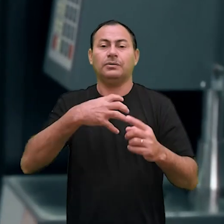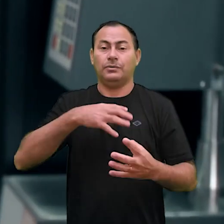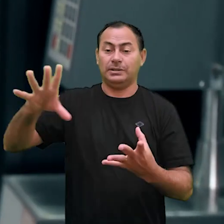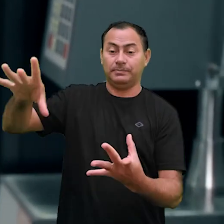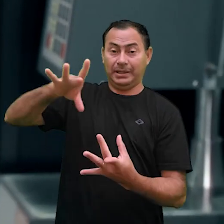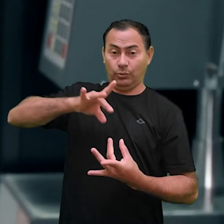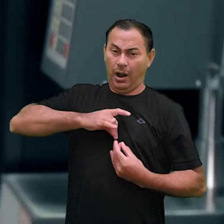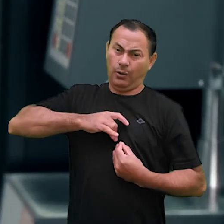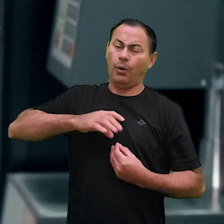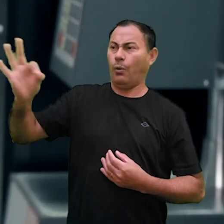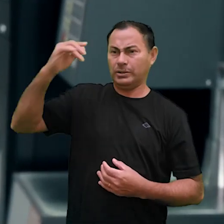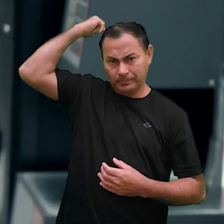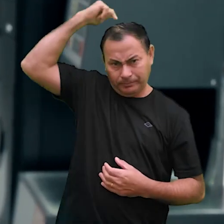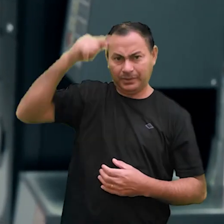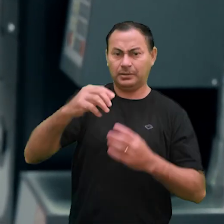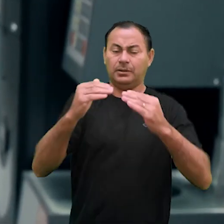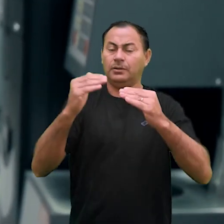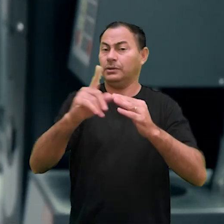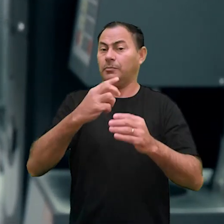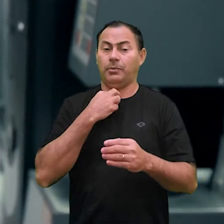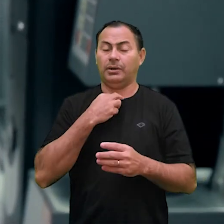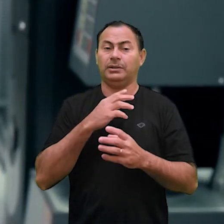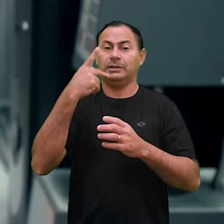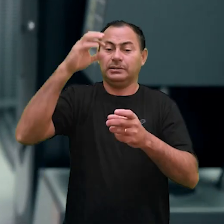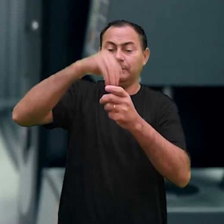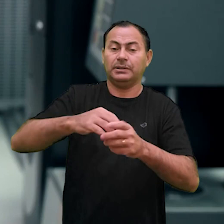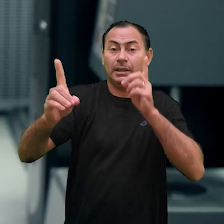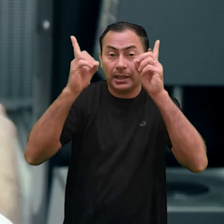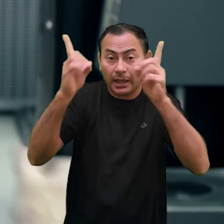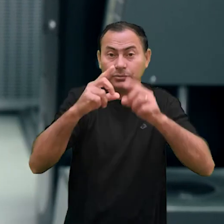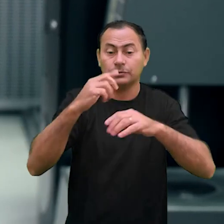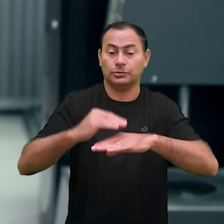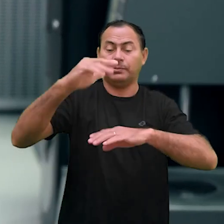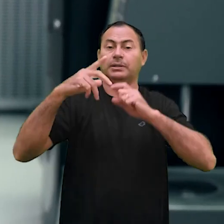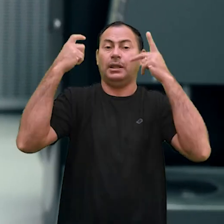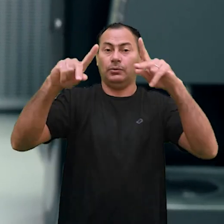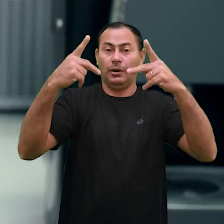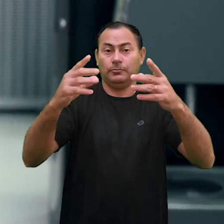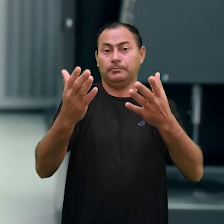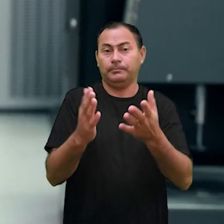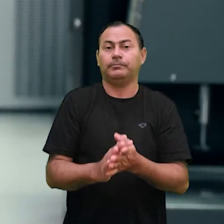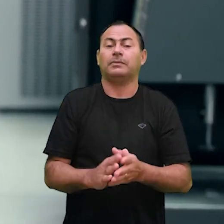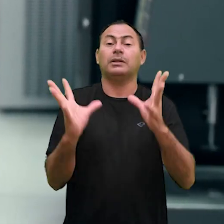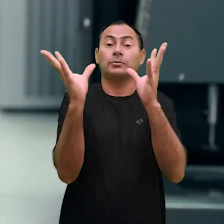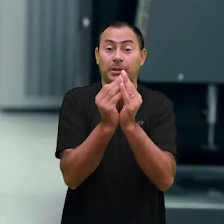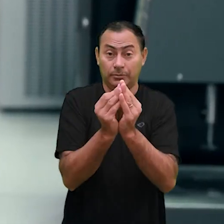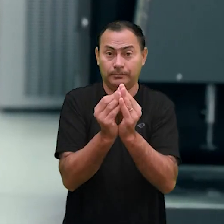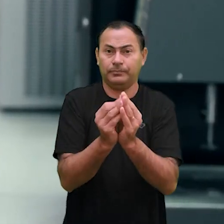o subjetivo e o espiritual. De acordo com os cientistas, você não pode ser científico em cima de dados